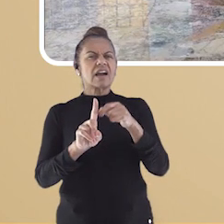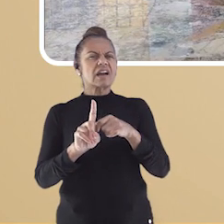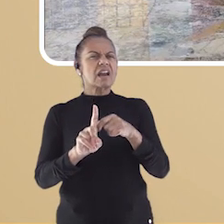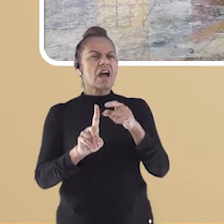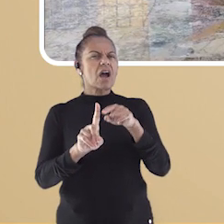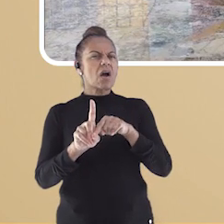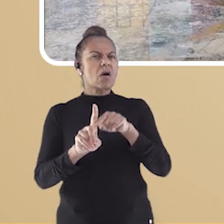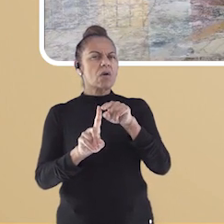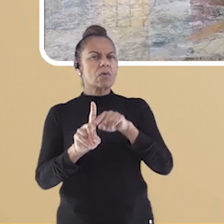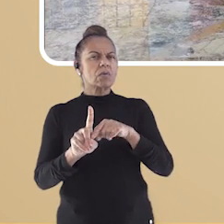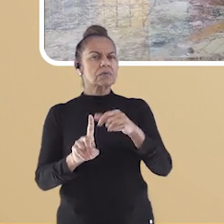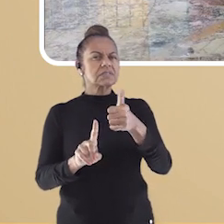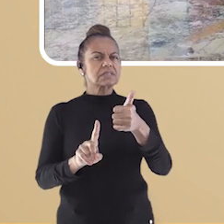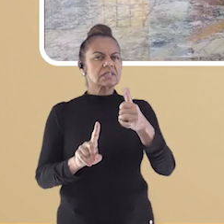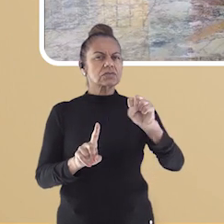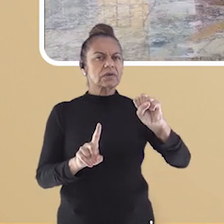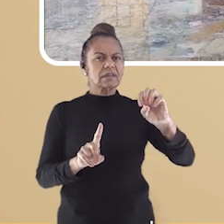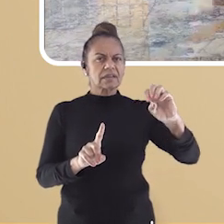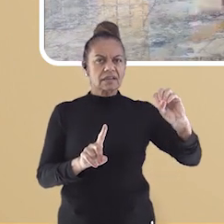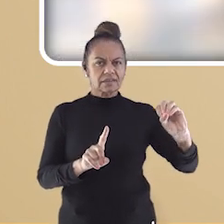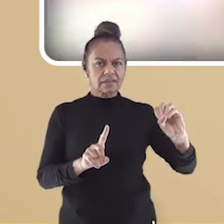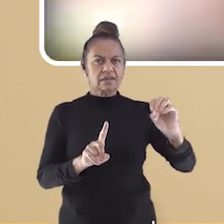minutos. Ah, legal. Vamos lá então.